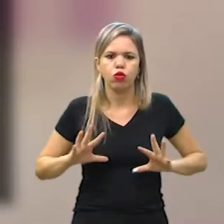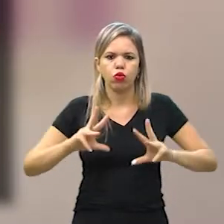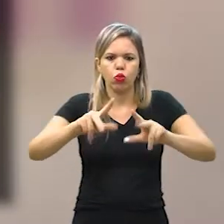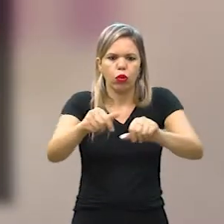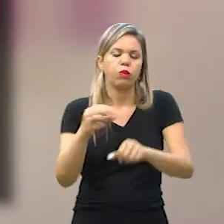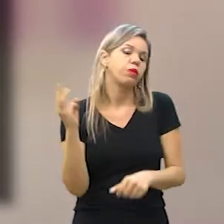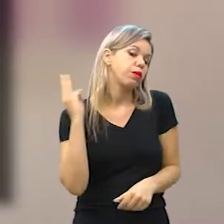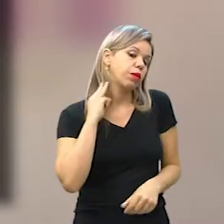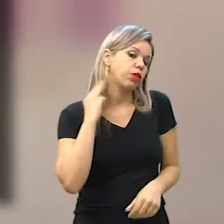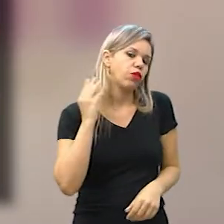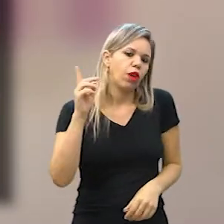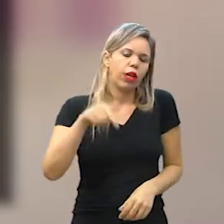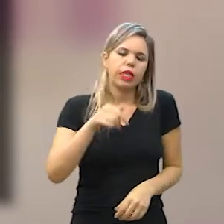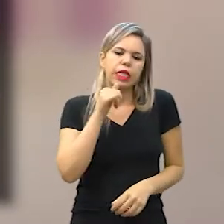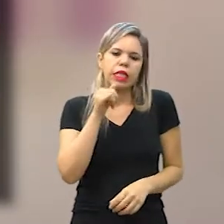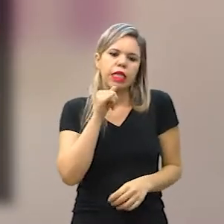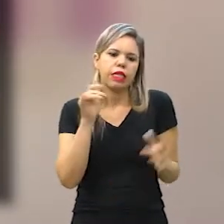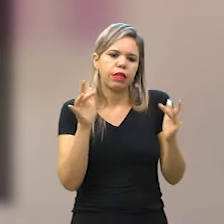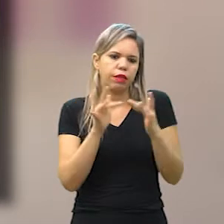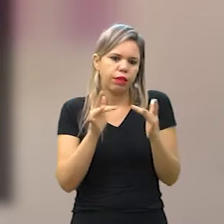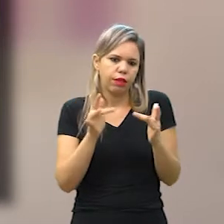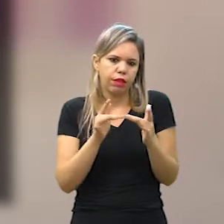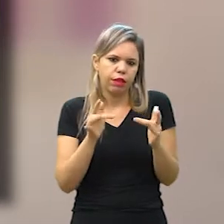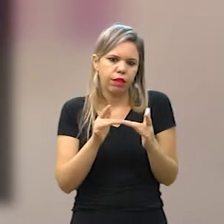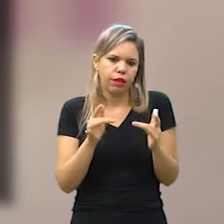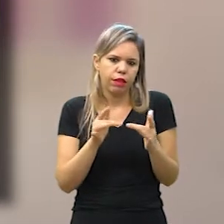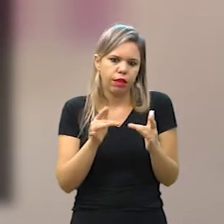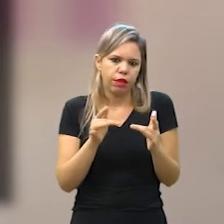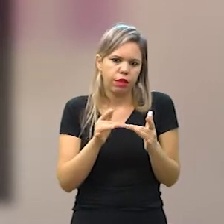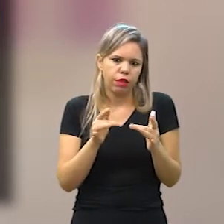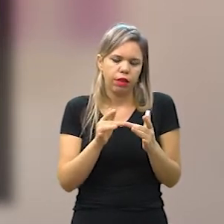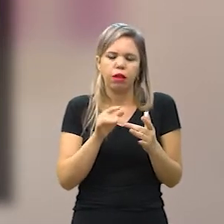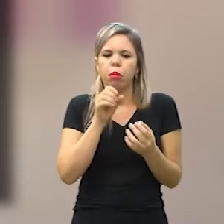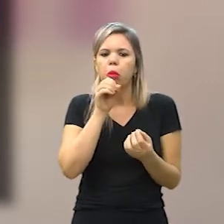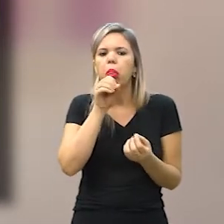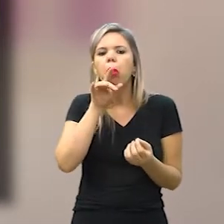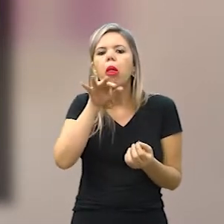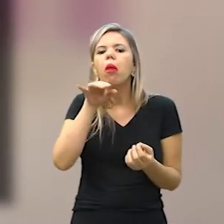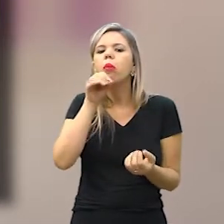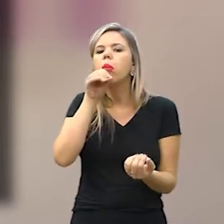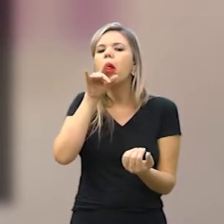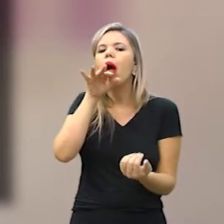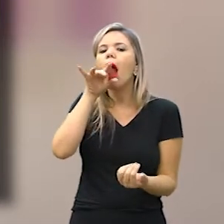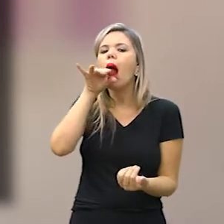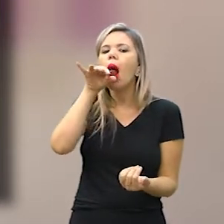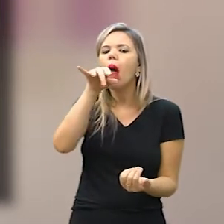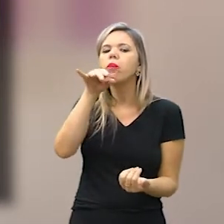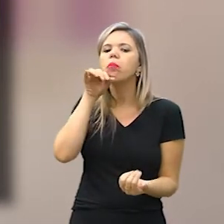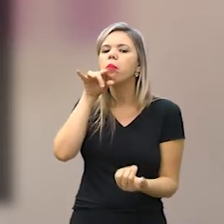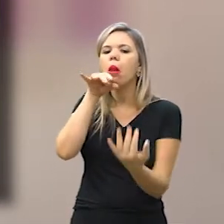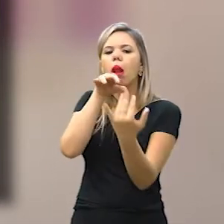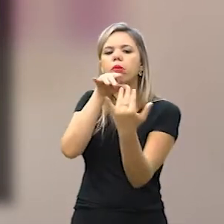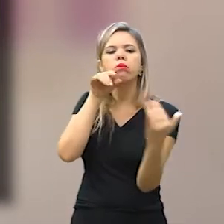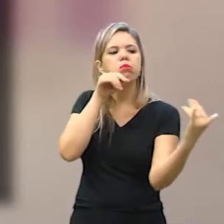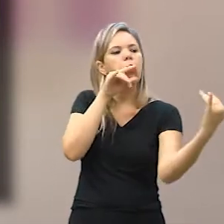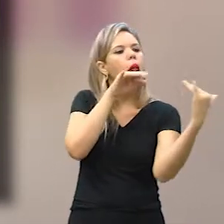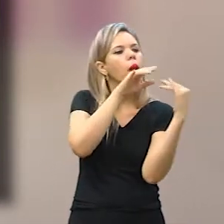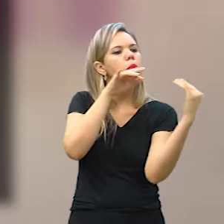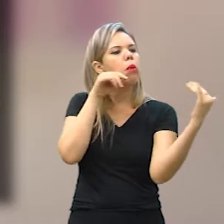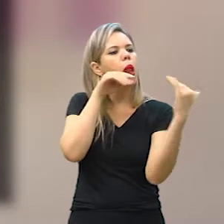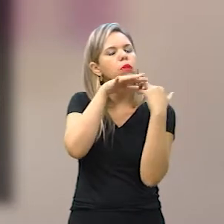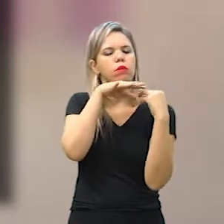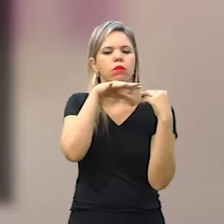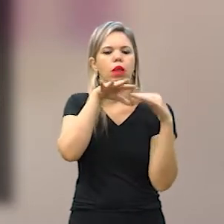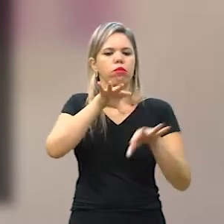todas as meningites, elas são de contato por gotículas de saliva, né? Então, assim,